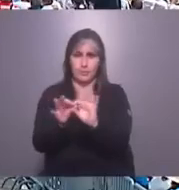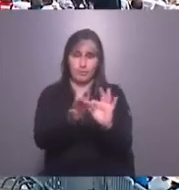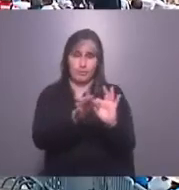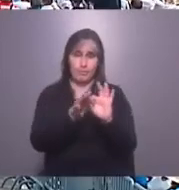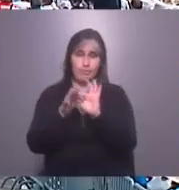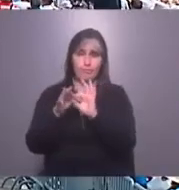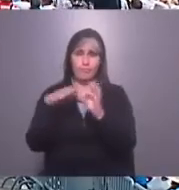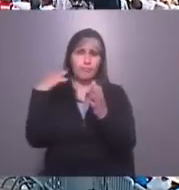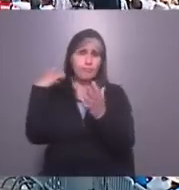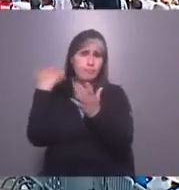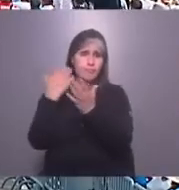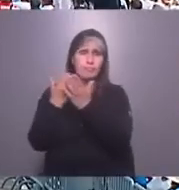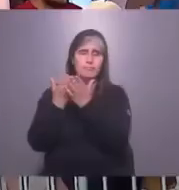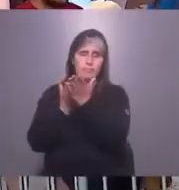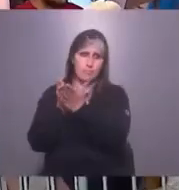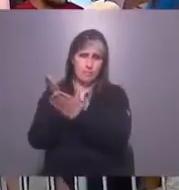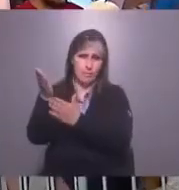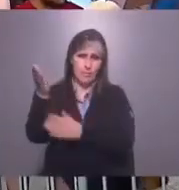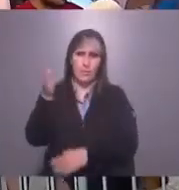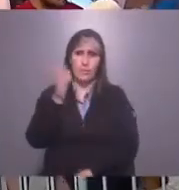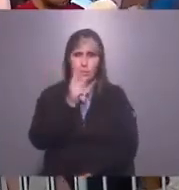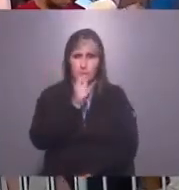os séculos dos séculos. Amém.